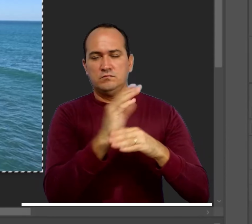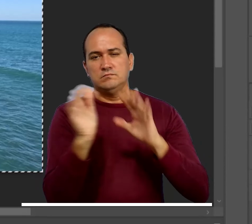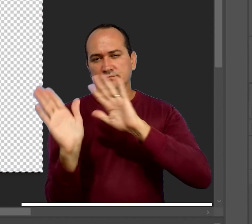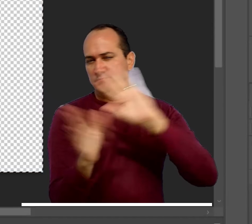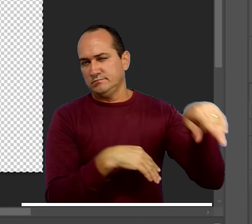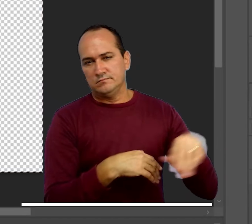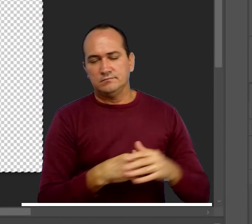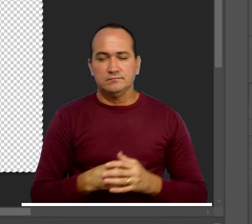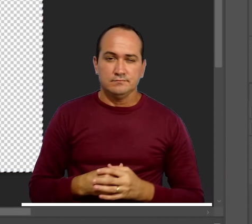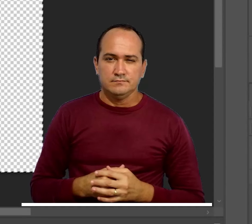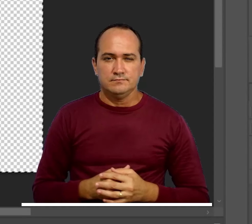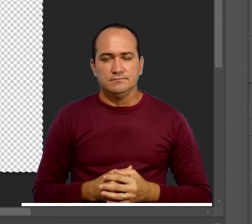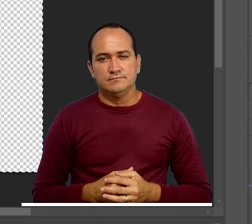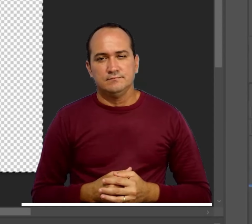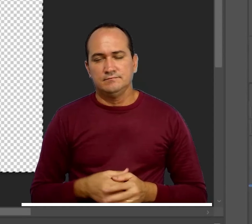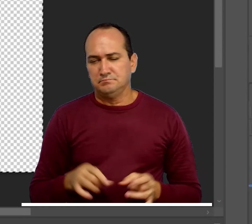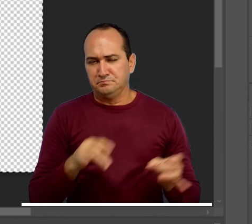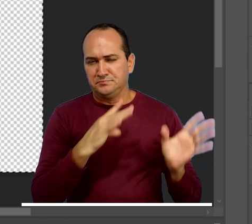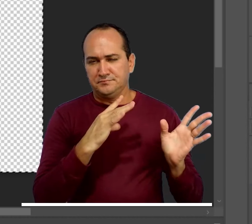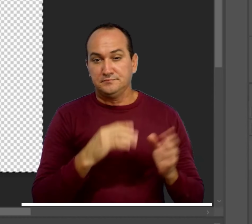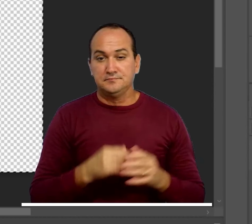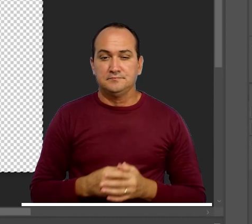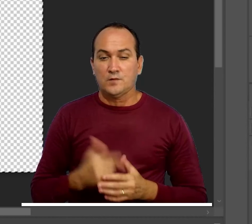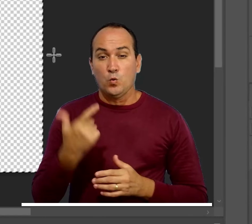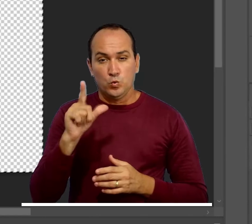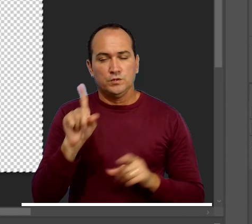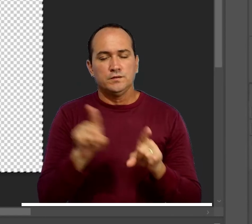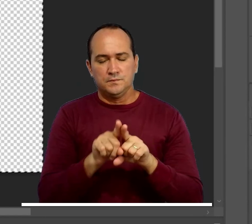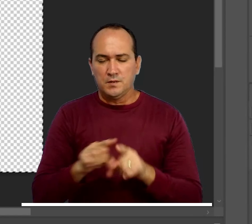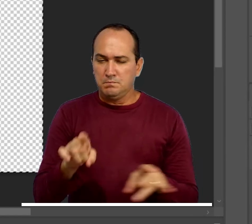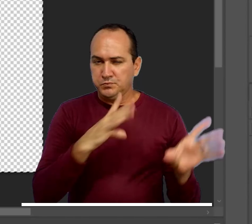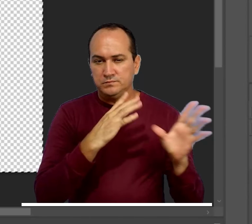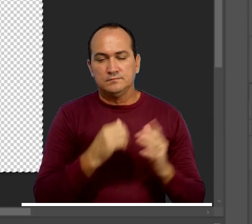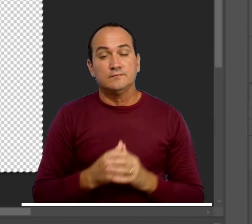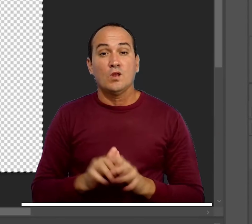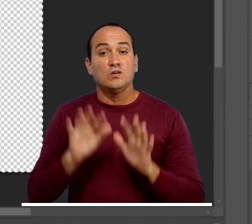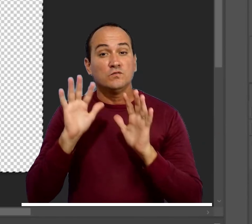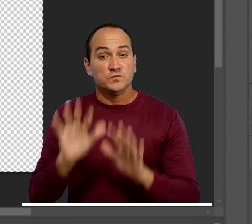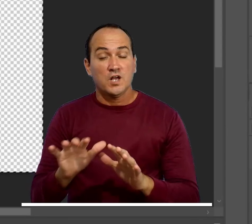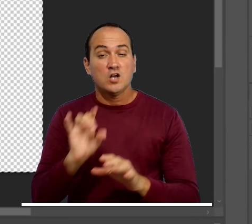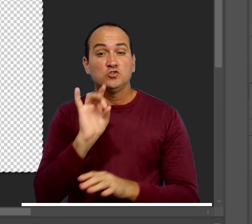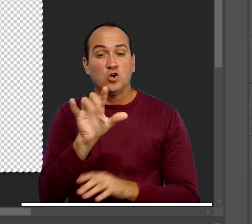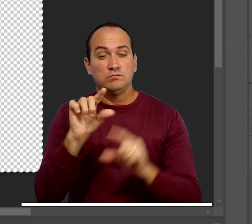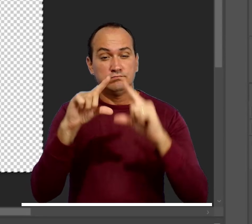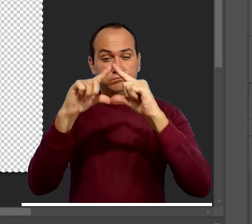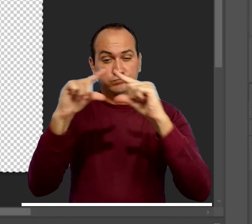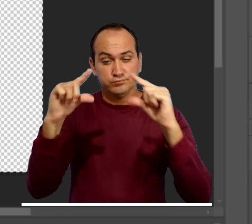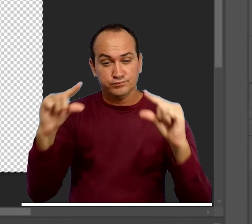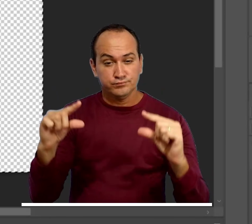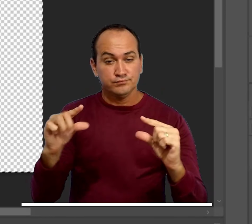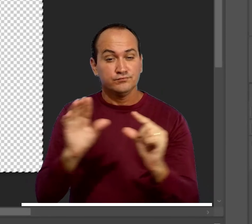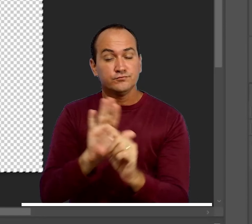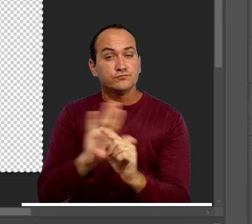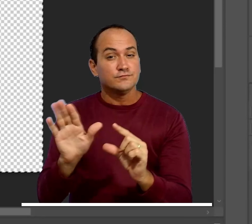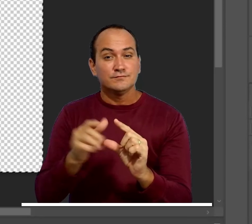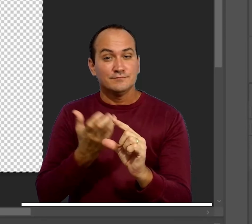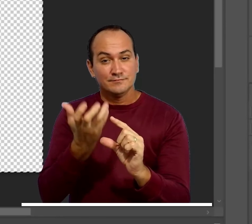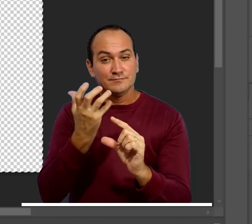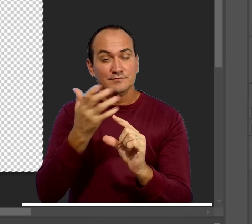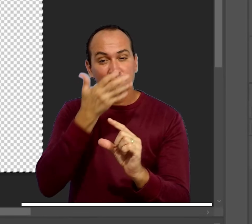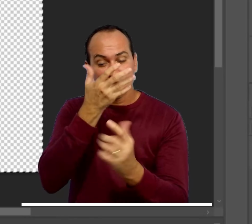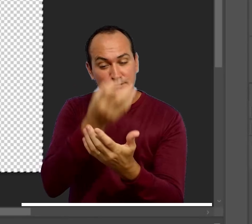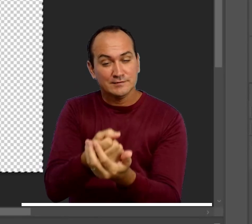né? Eu vou jogar na lixeirinha aqui, tá? Como essa outra também. Pronto, e a parte que vai ficar, na verdade, é só essa partezinha que está aqui, ó. Então essa é a parte